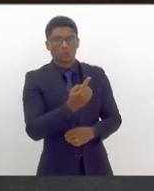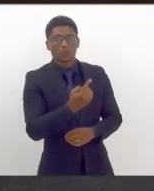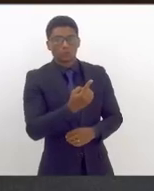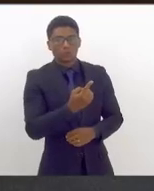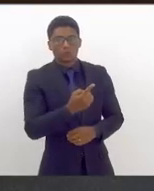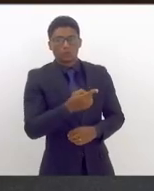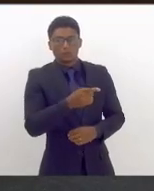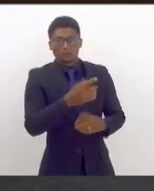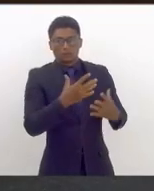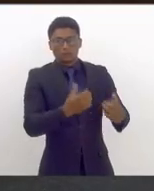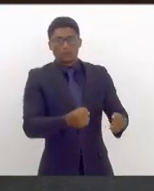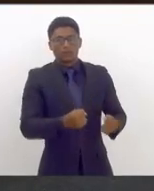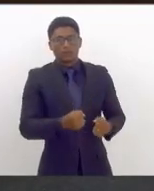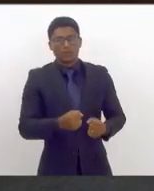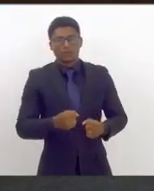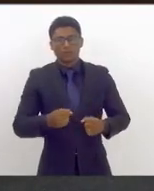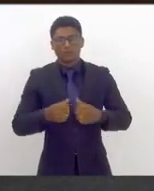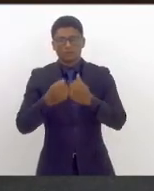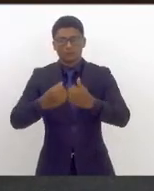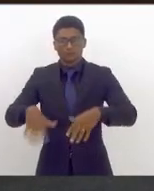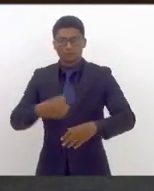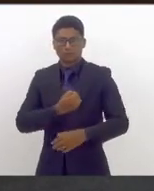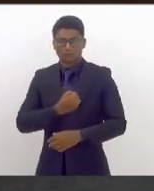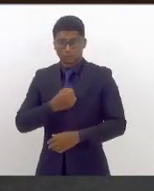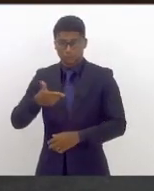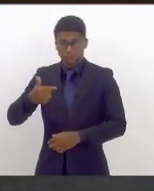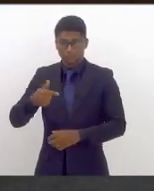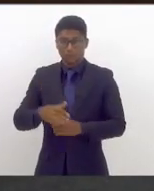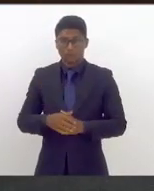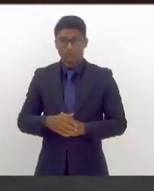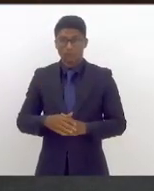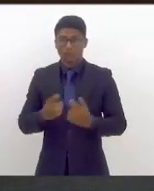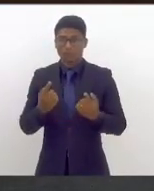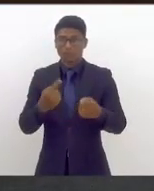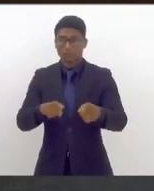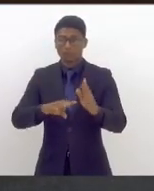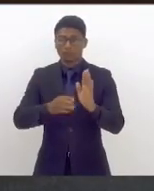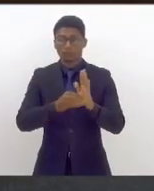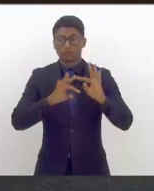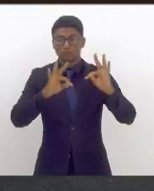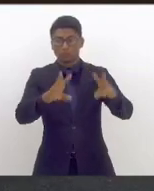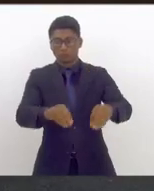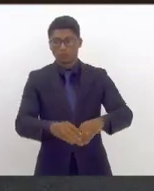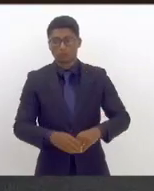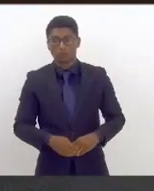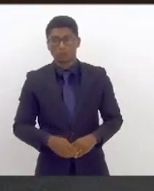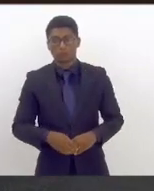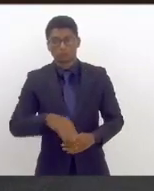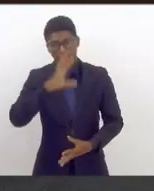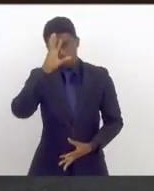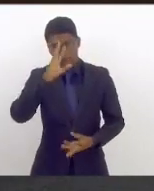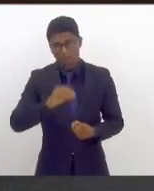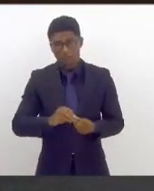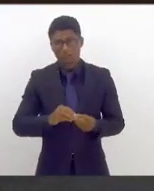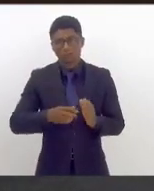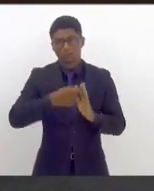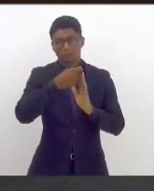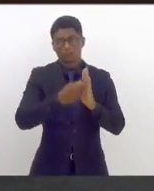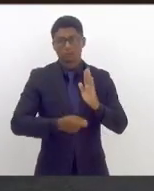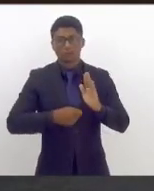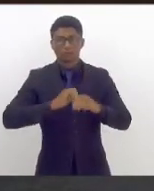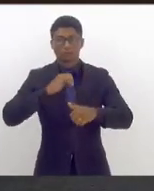pela rejeição da emenda número 11 da comissão de educação pelo contrário as demais emendas concluindo finalmente por